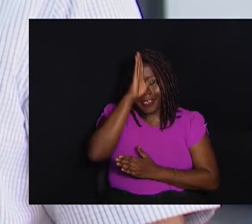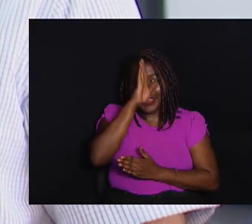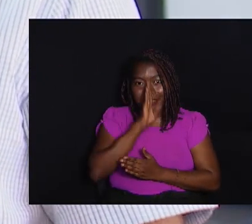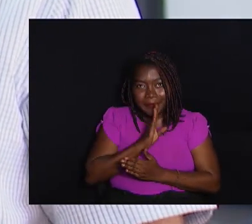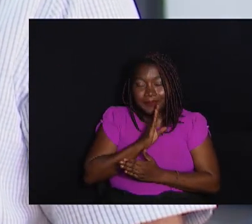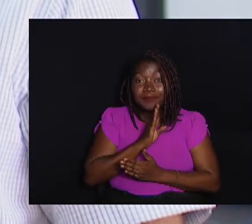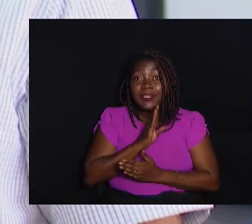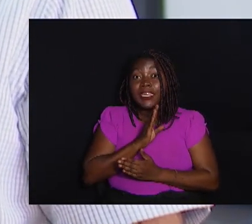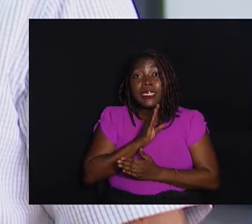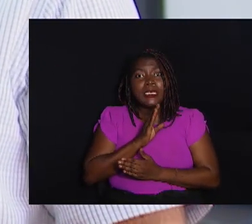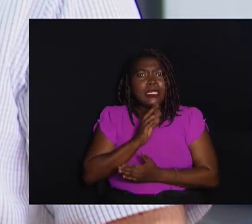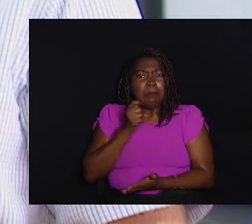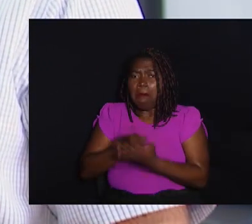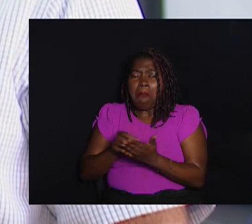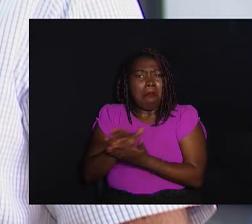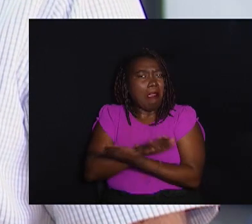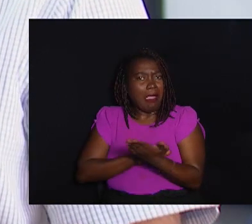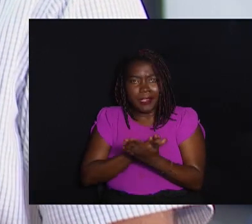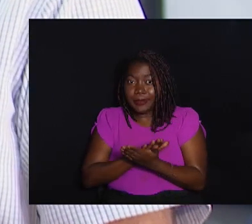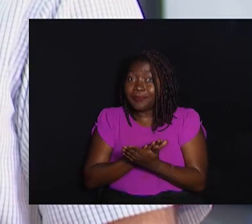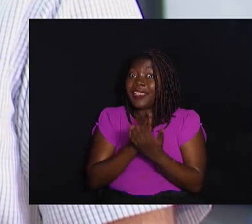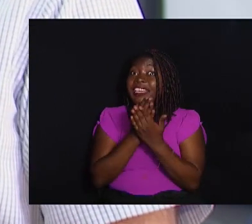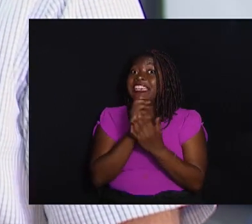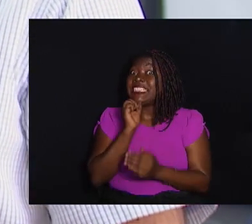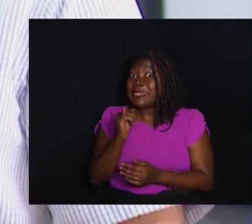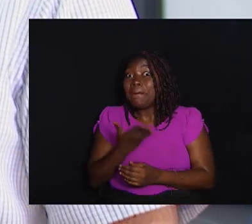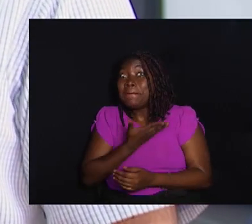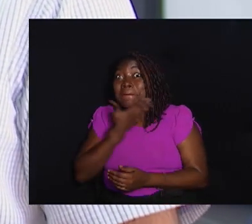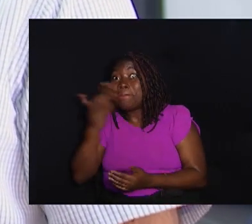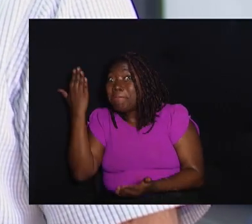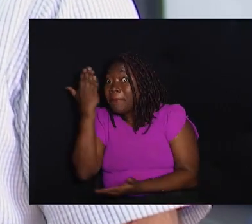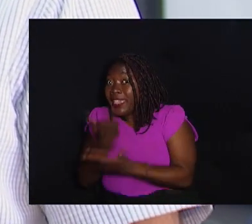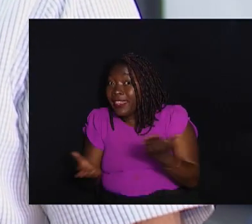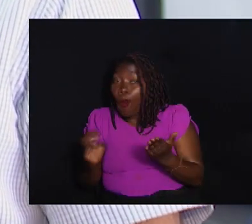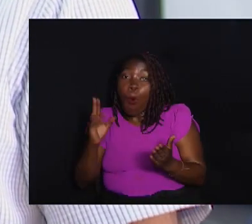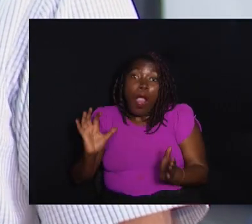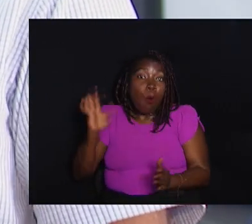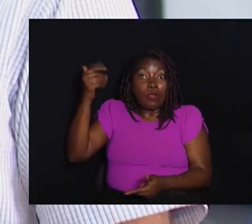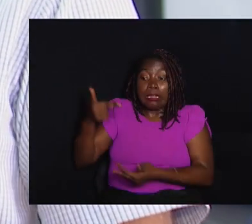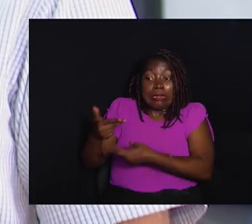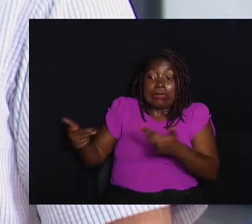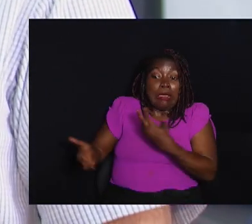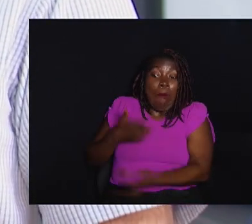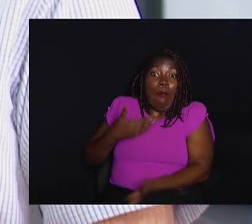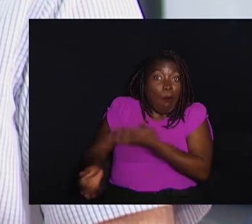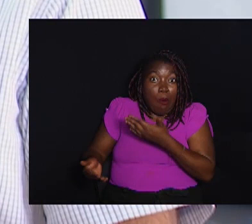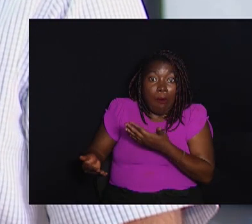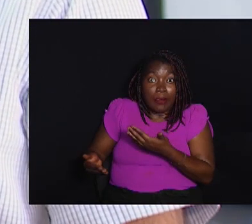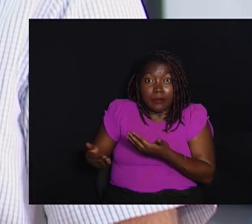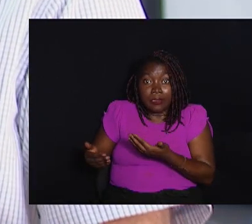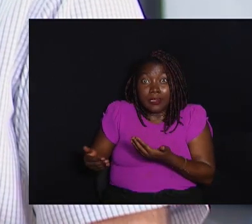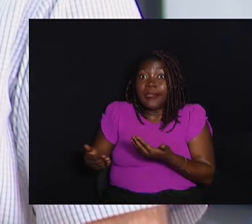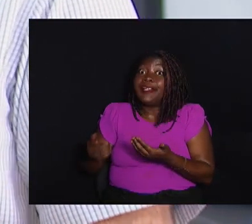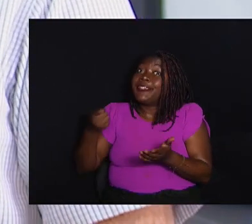ele faz sem custo algum. Se ele perder ou acontecer qualquer coisa, extraviar, ele